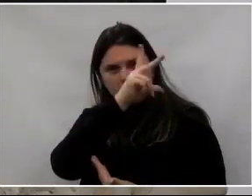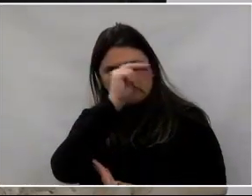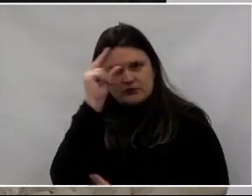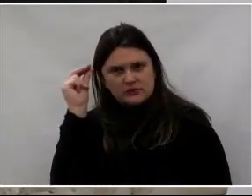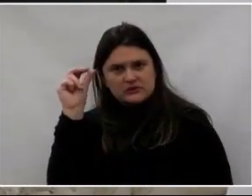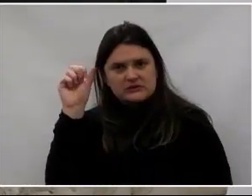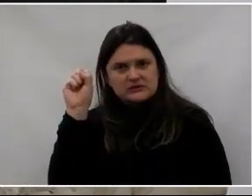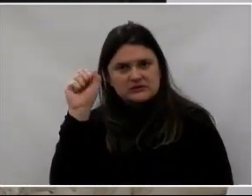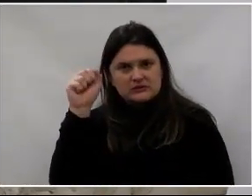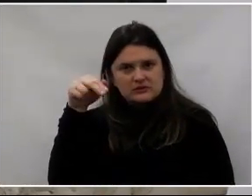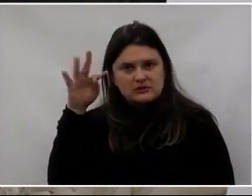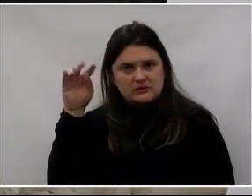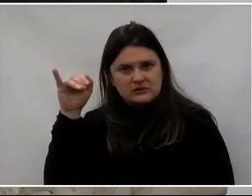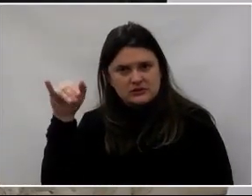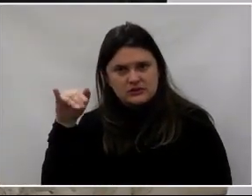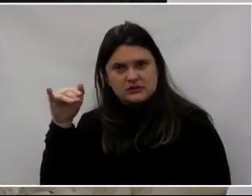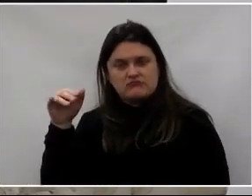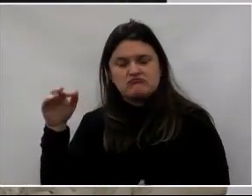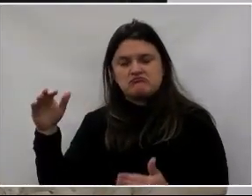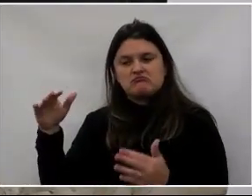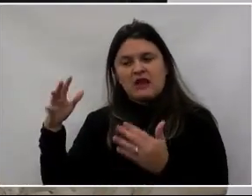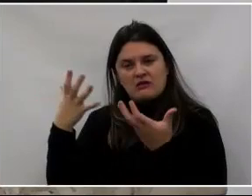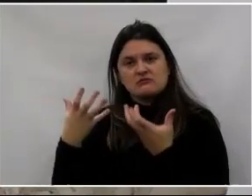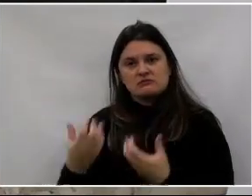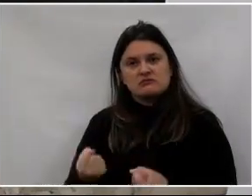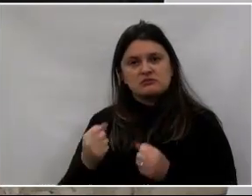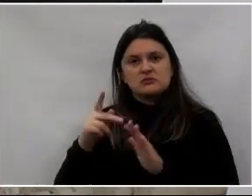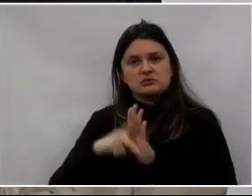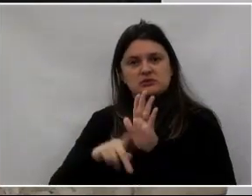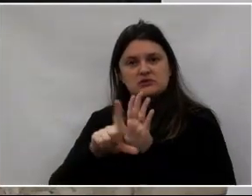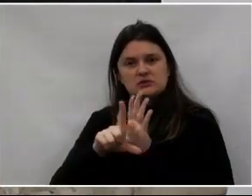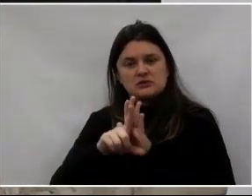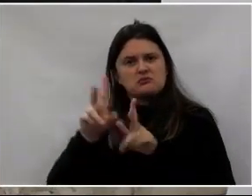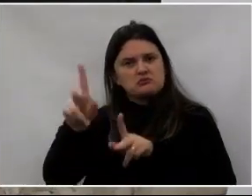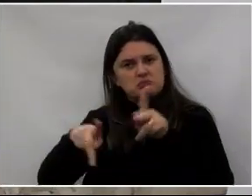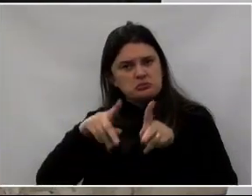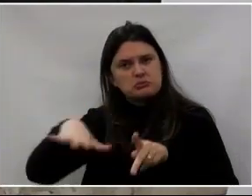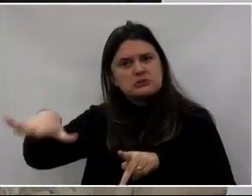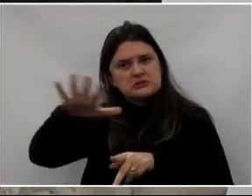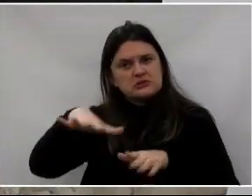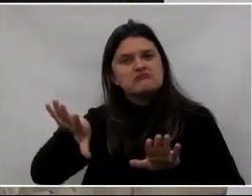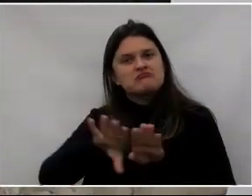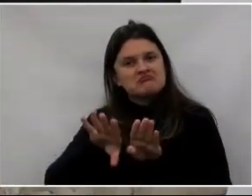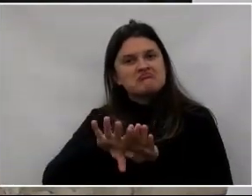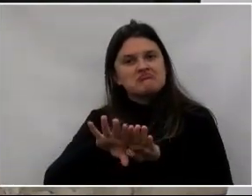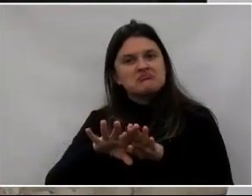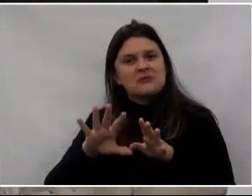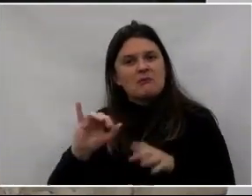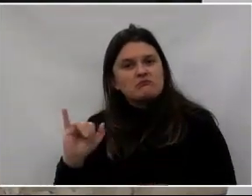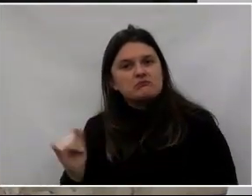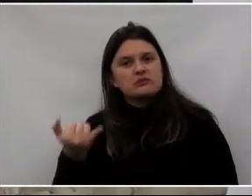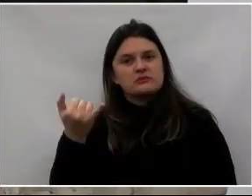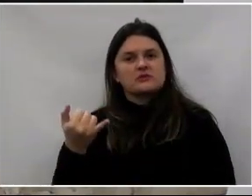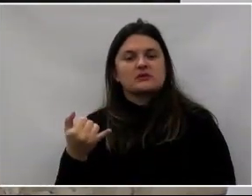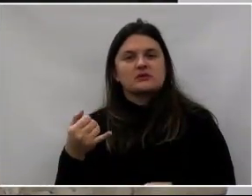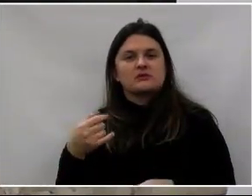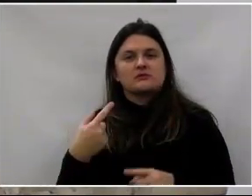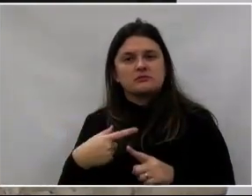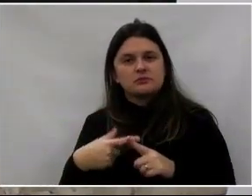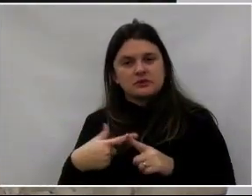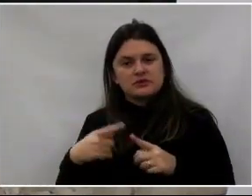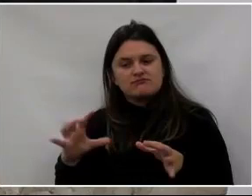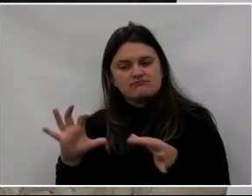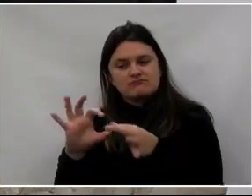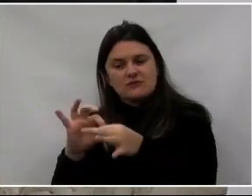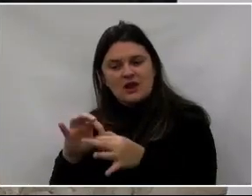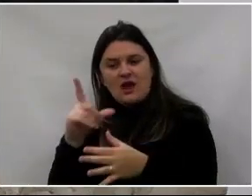por ter me atendido. E a população também vai ser agraciada também. Agora, você fazer uma ligação